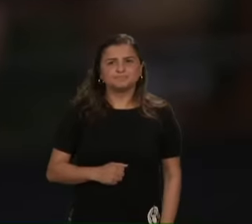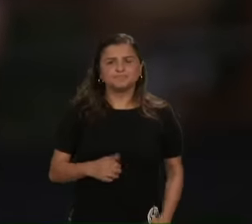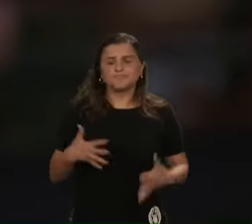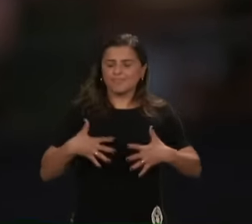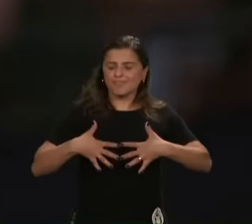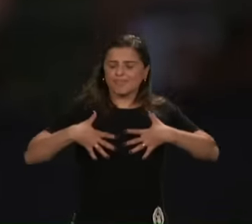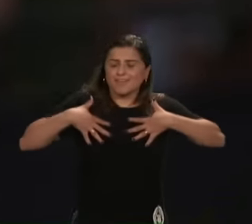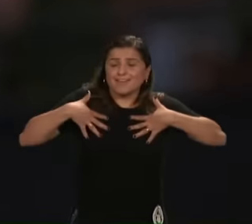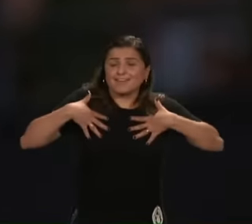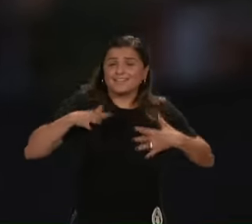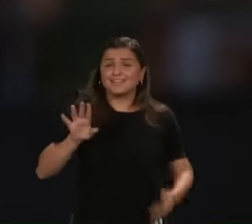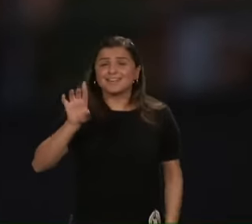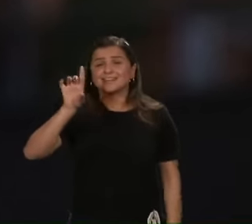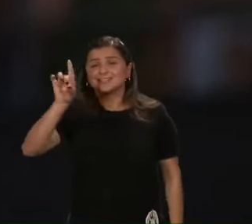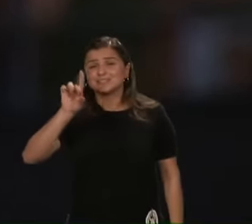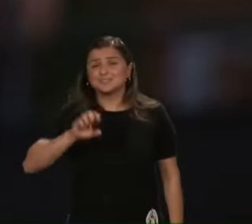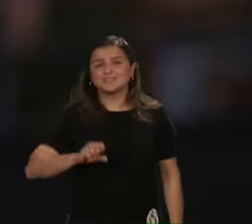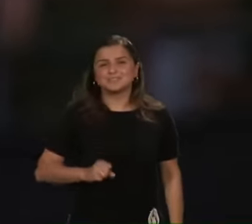Agradar o